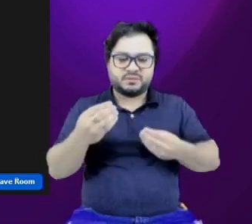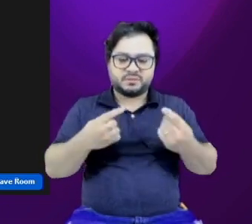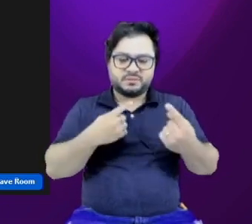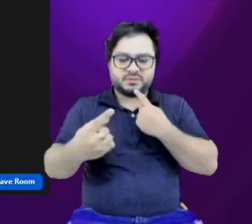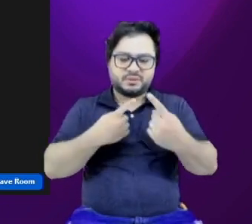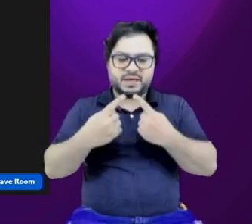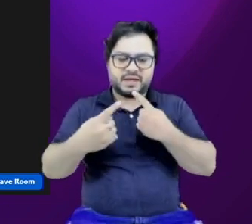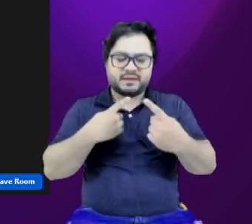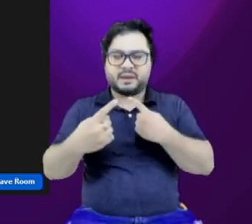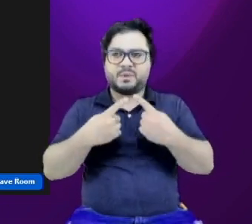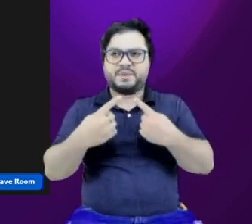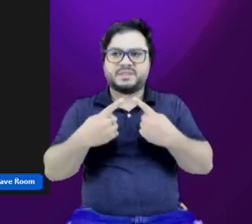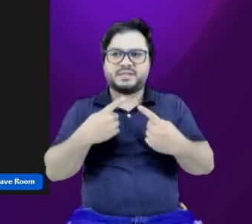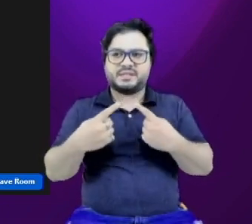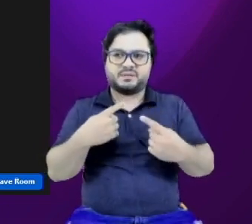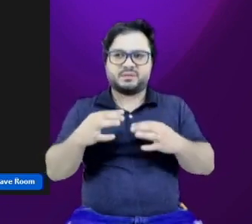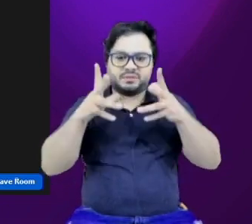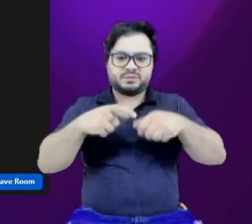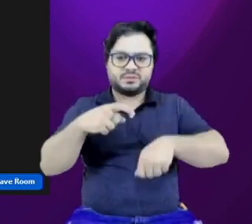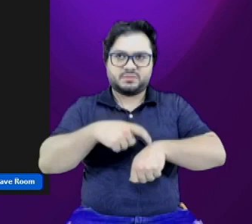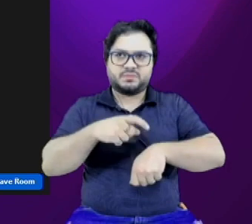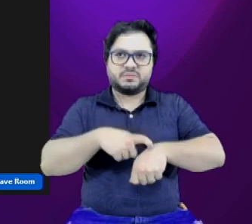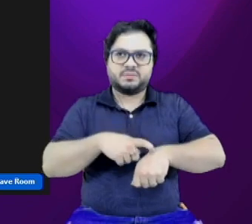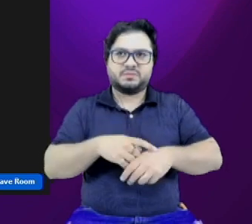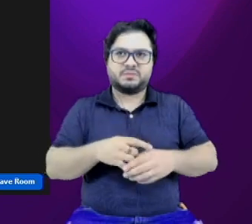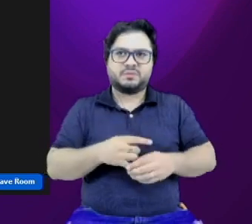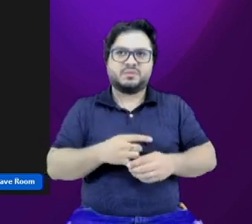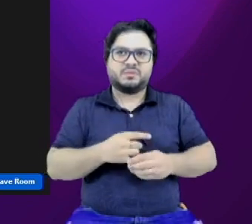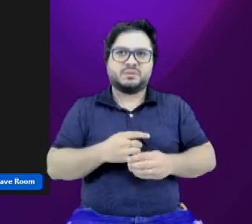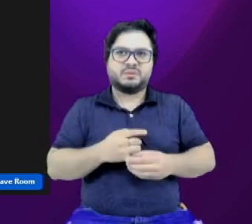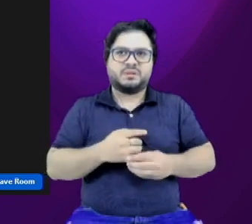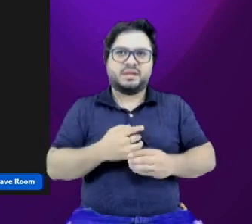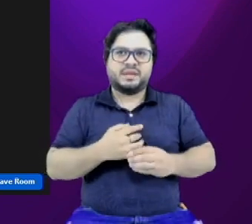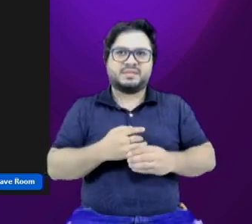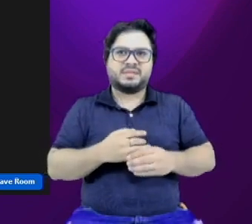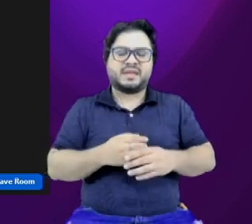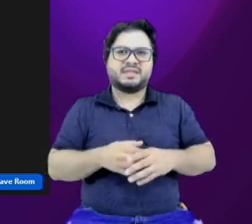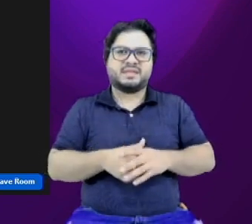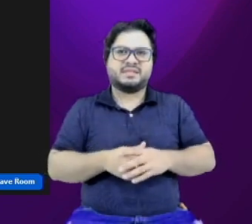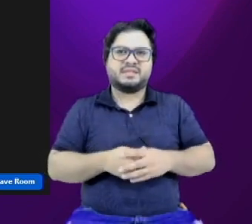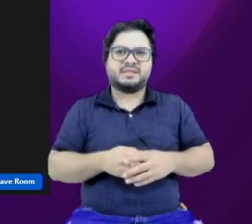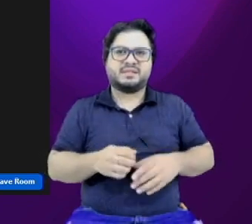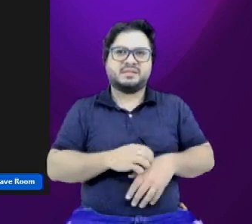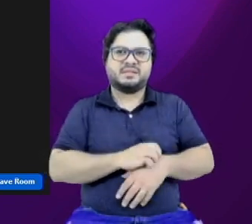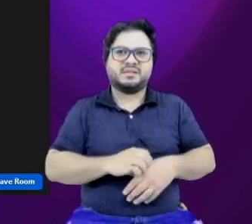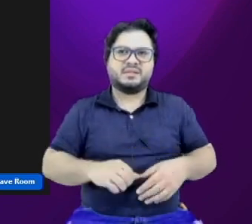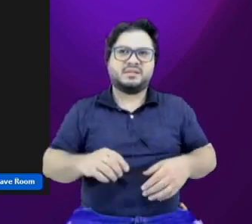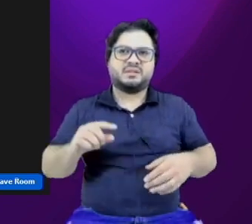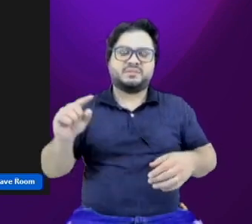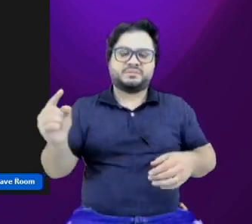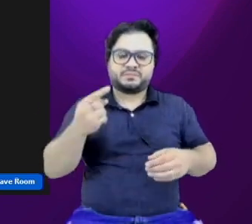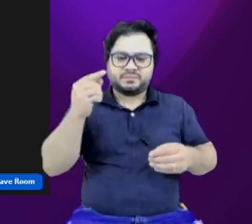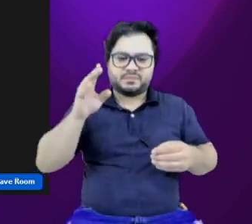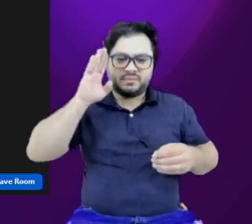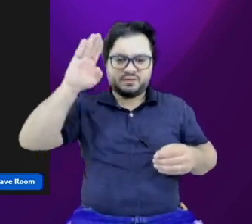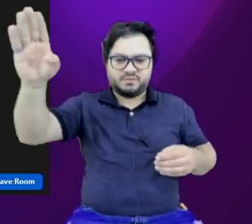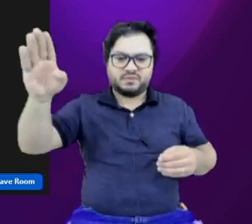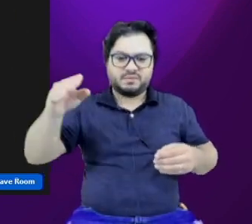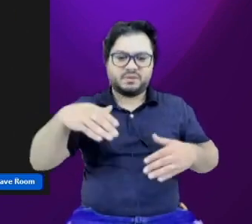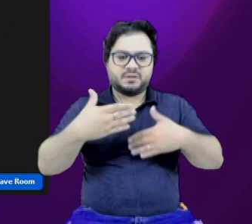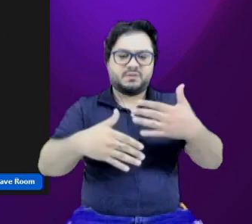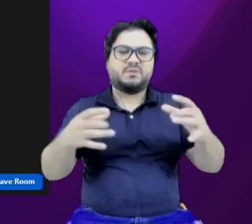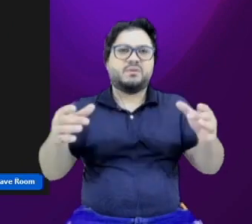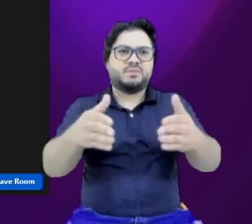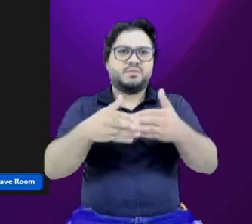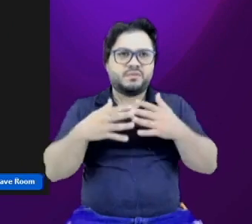a todo momento, são diagnósticos complementares, né? Primeiro, a doutora Renata, aí, se quiser comentar um pouquinho para a gente, por